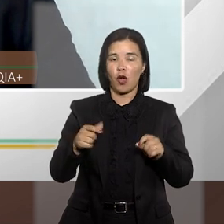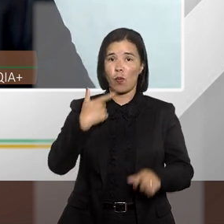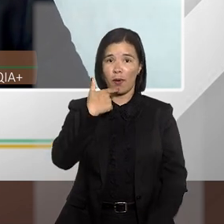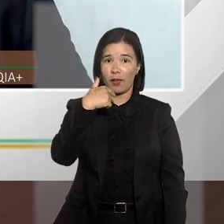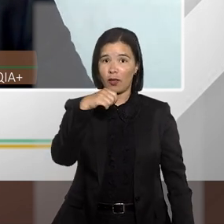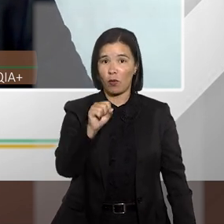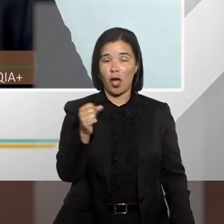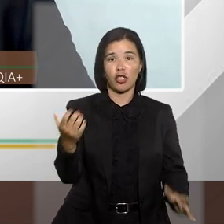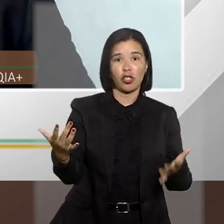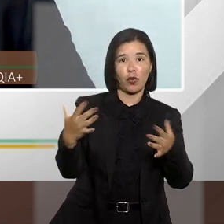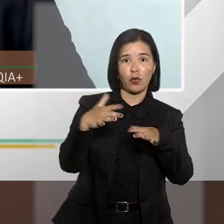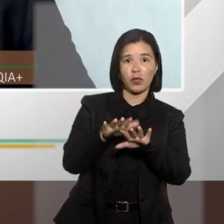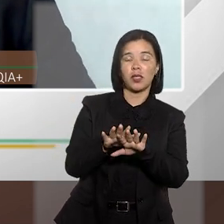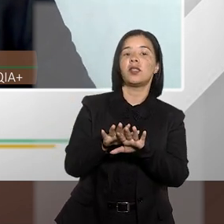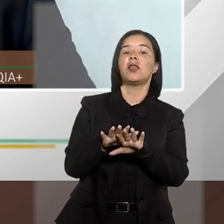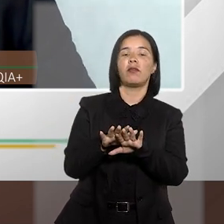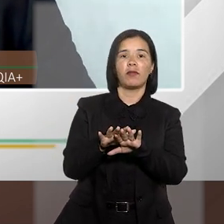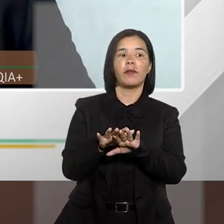linguagem inclusiva, né?